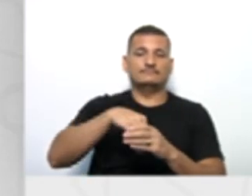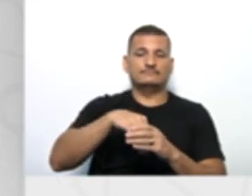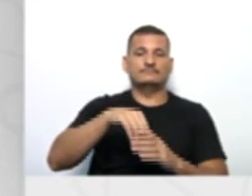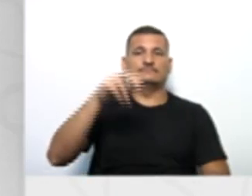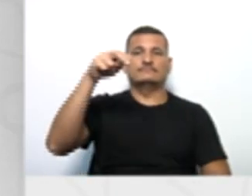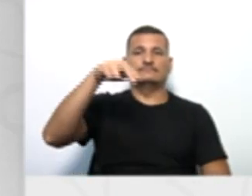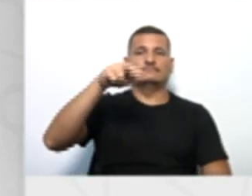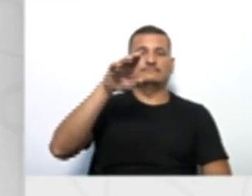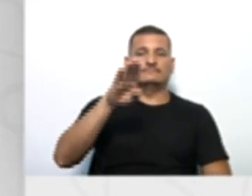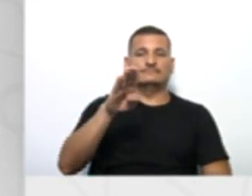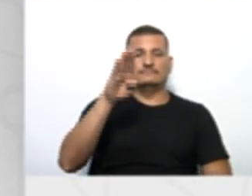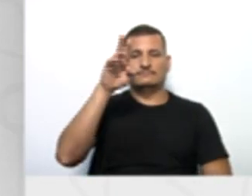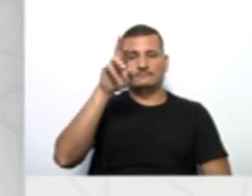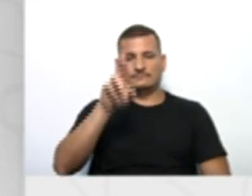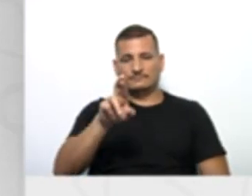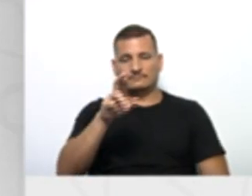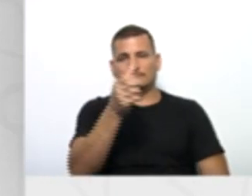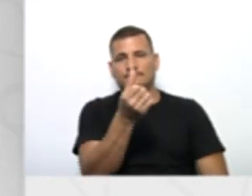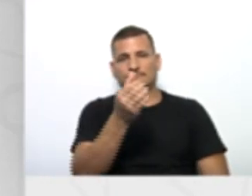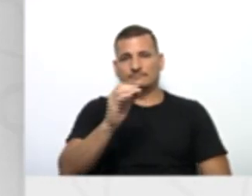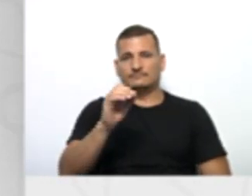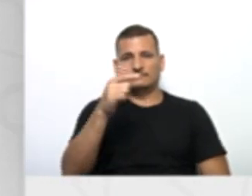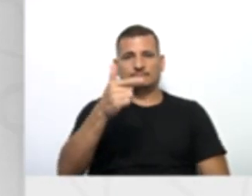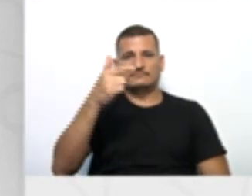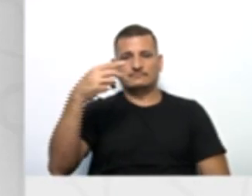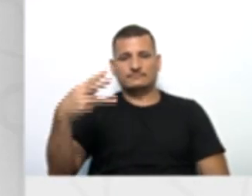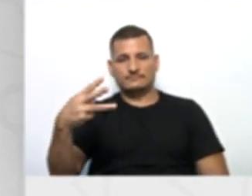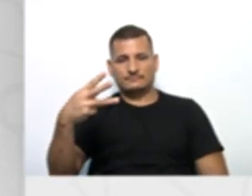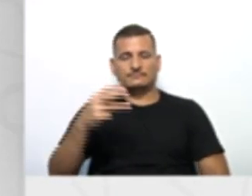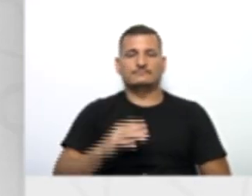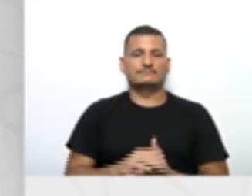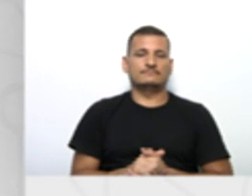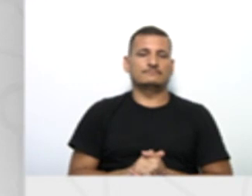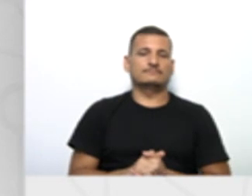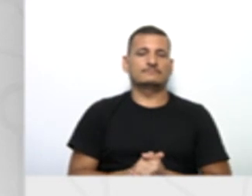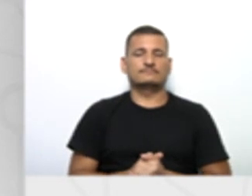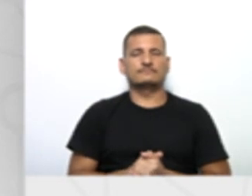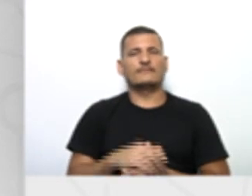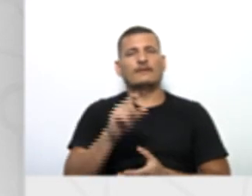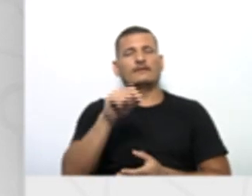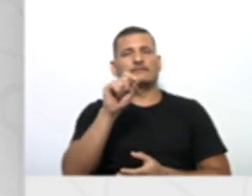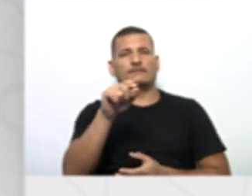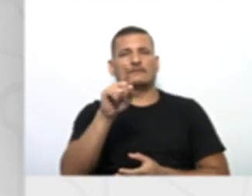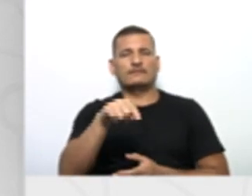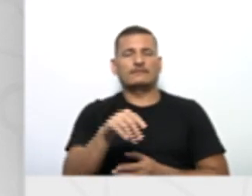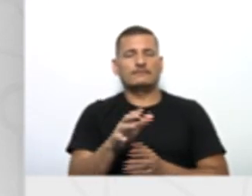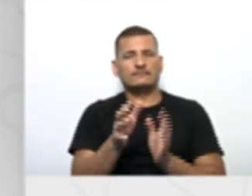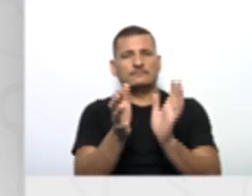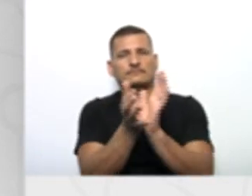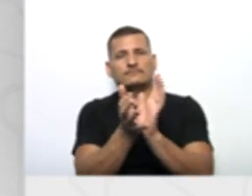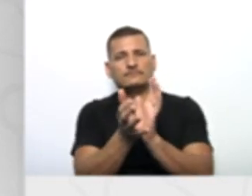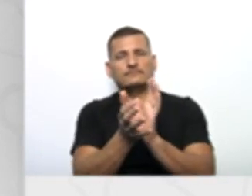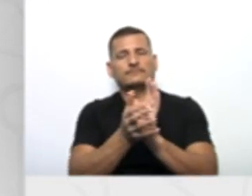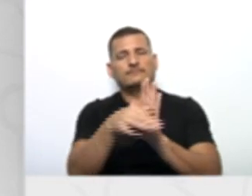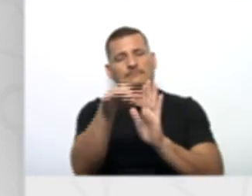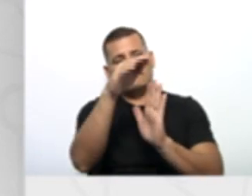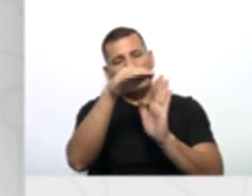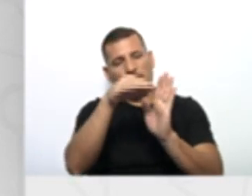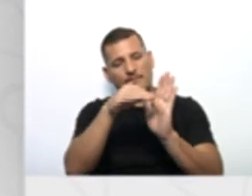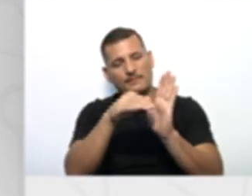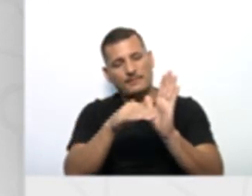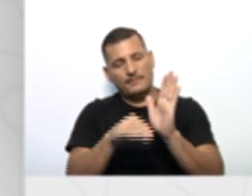NBR 6023. O que, que é referência? Referência é um conjunto padronizado de elementos